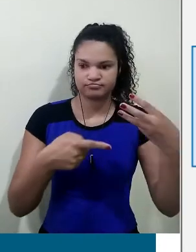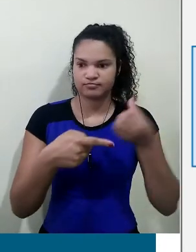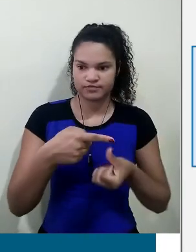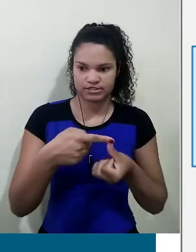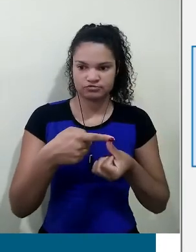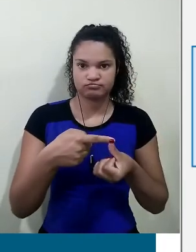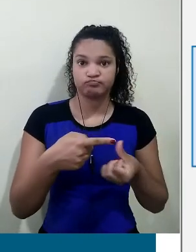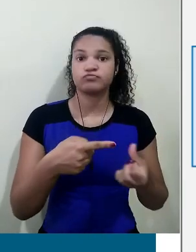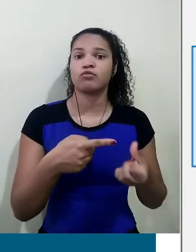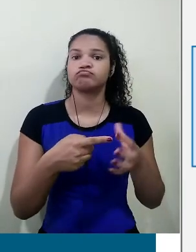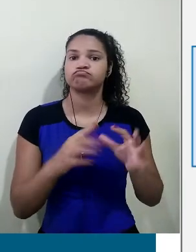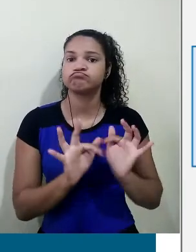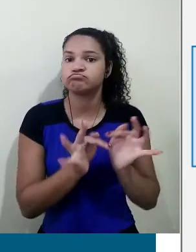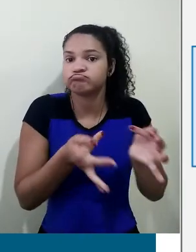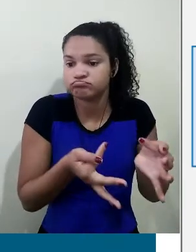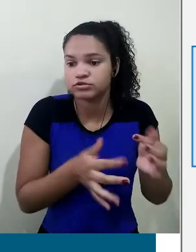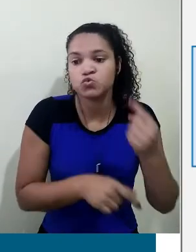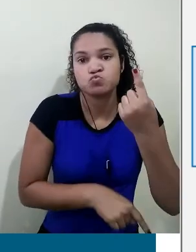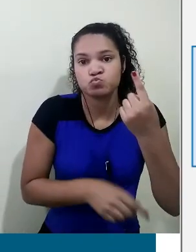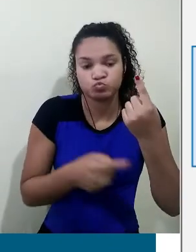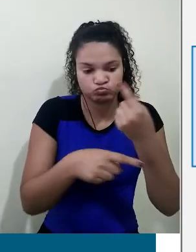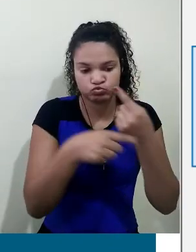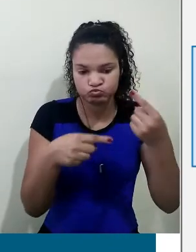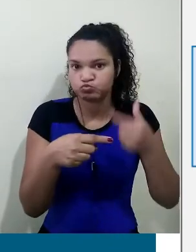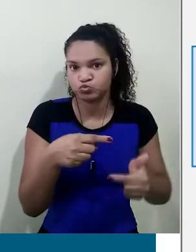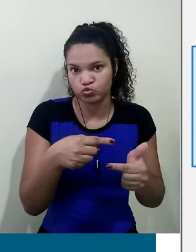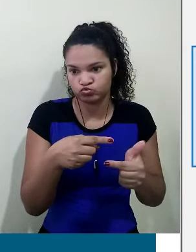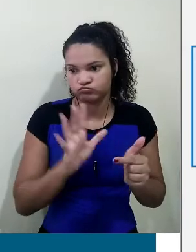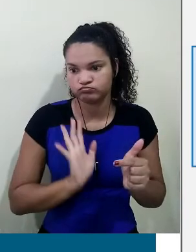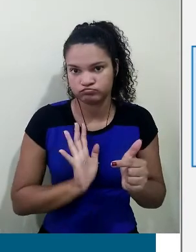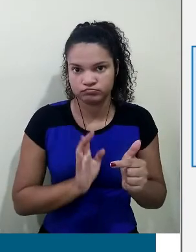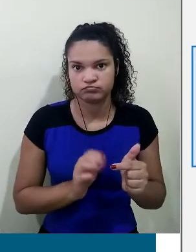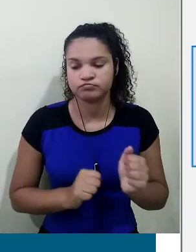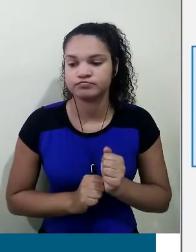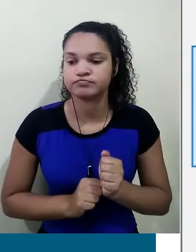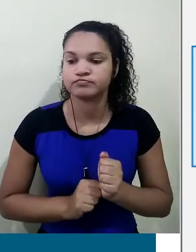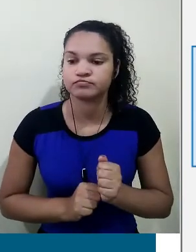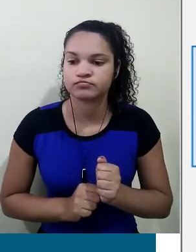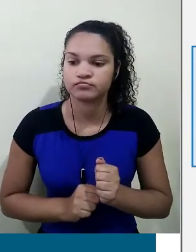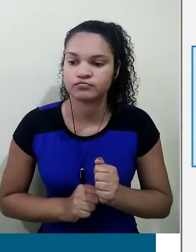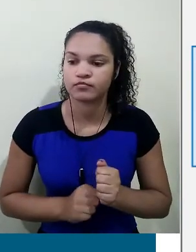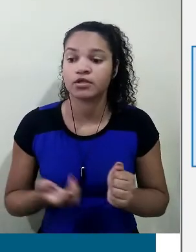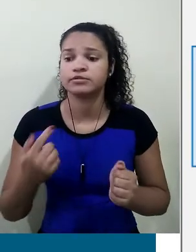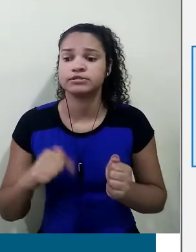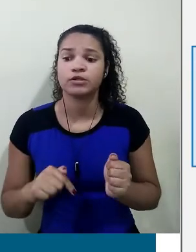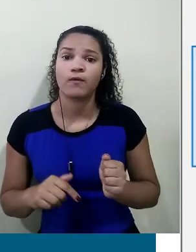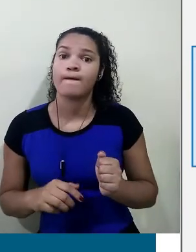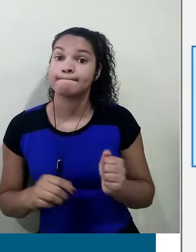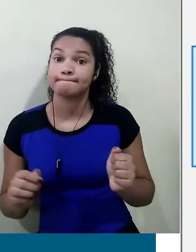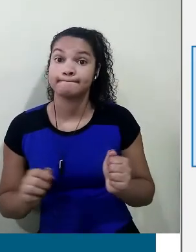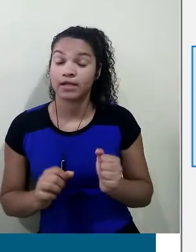ter 1 sobre 2. Então a probabilidade de lançarmos um dado e tirar um número par é 1 sobre 2, 1